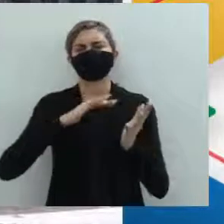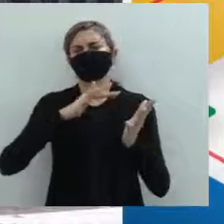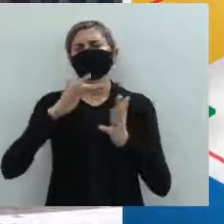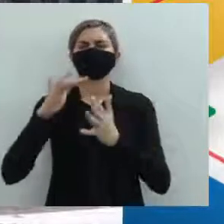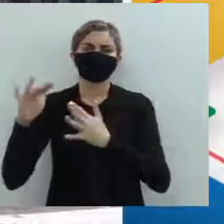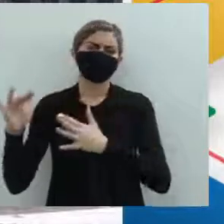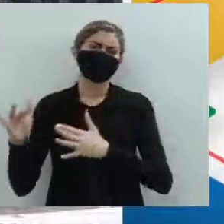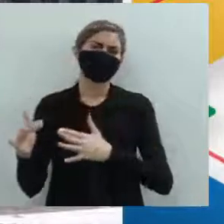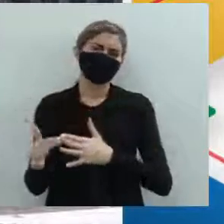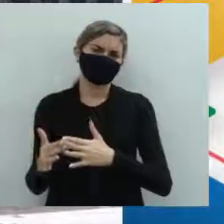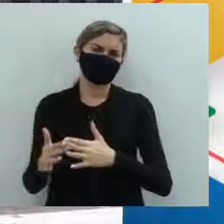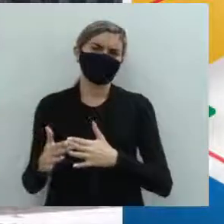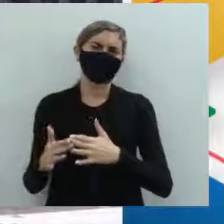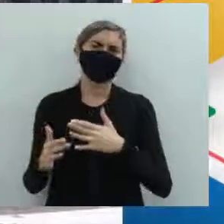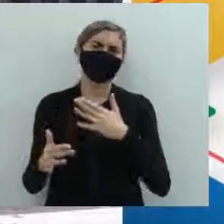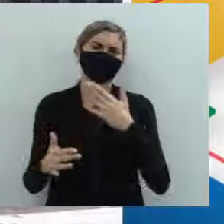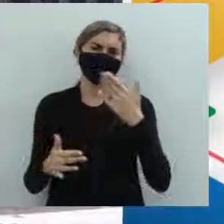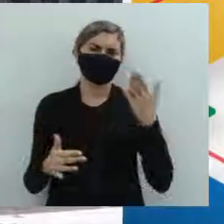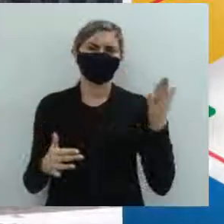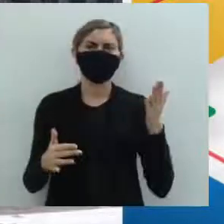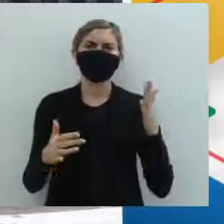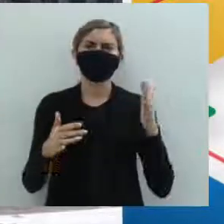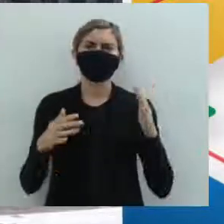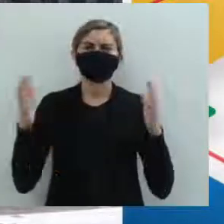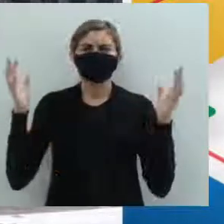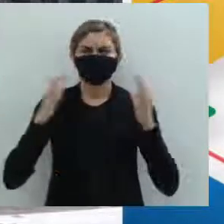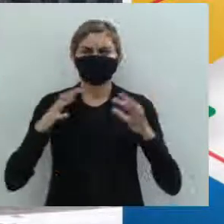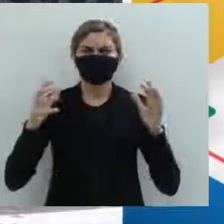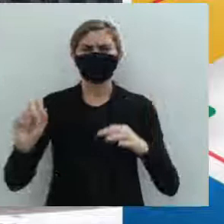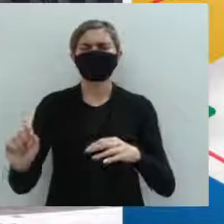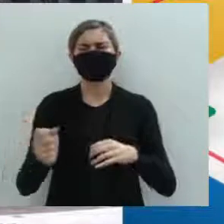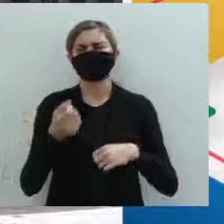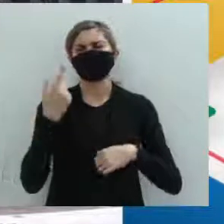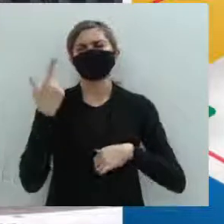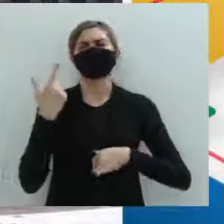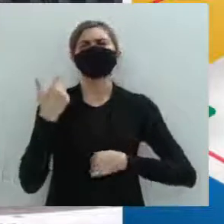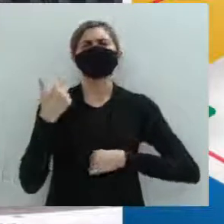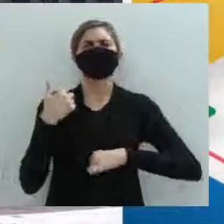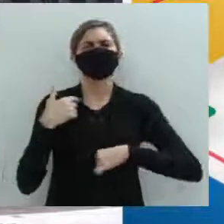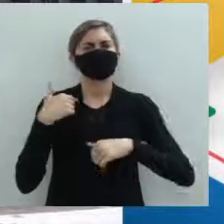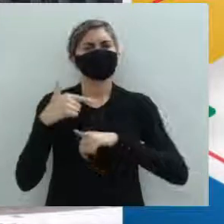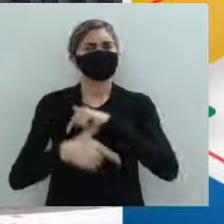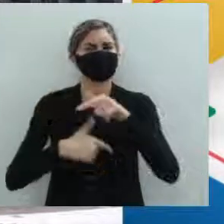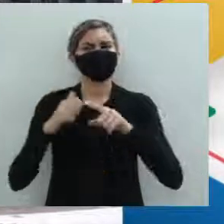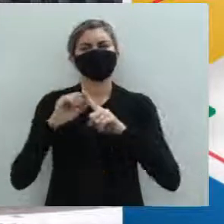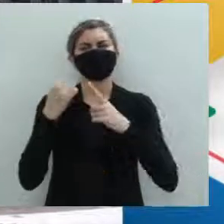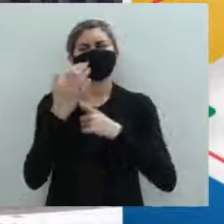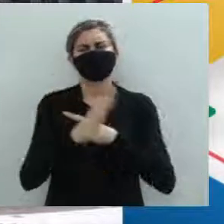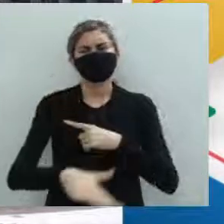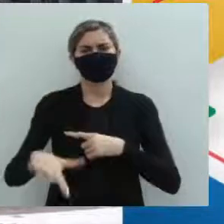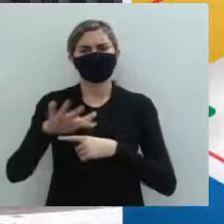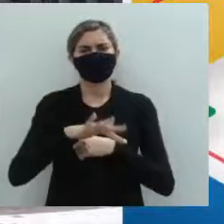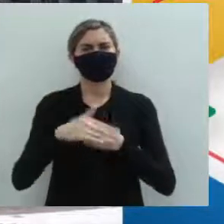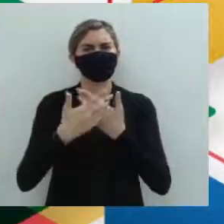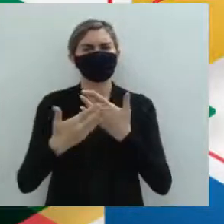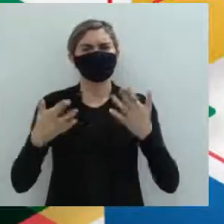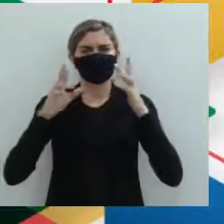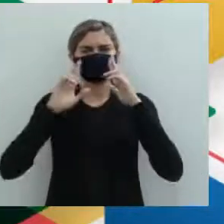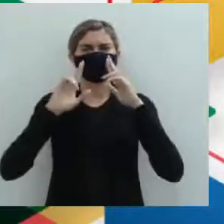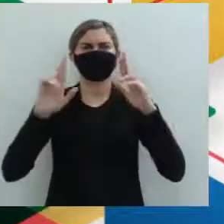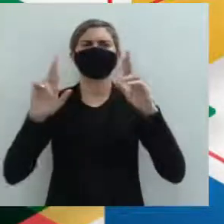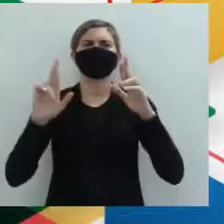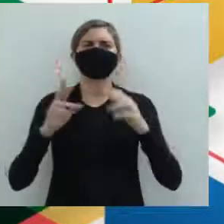e entregadoras que levam chuva e sol para trabalhar aí para a sociedade de consumo. Vocês têm meu respeito, têm a